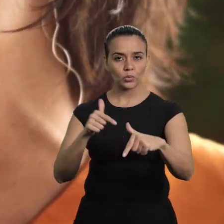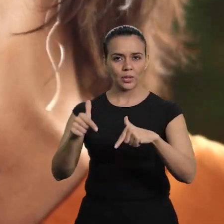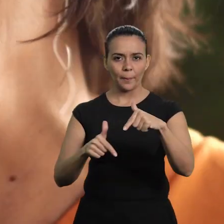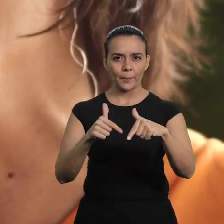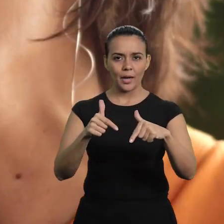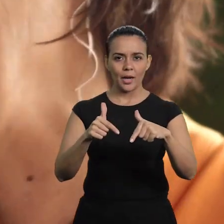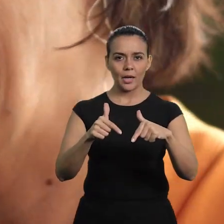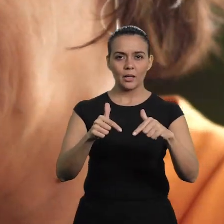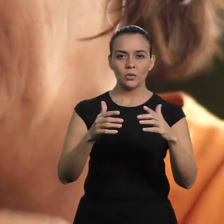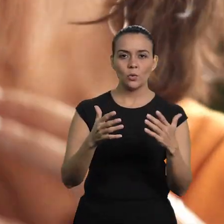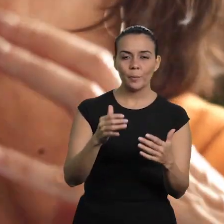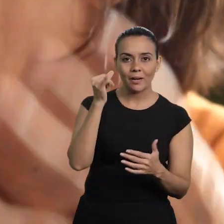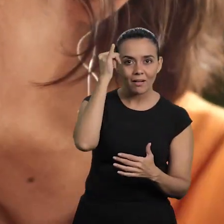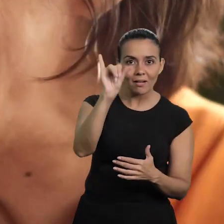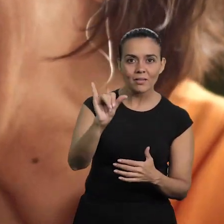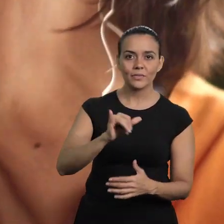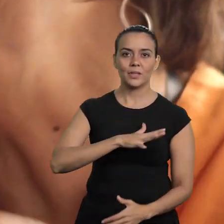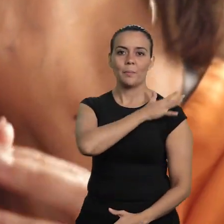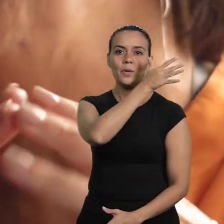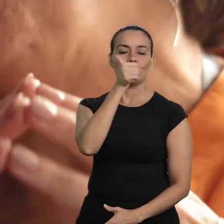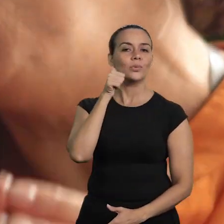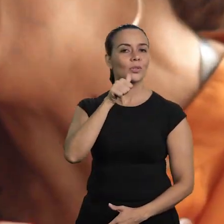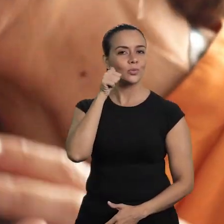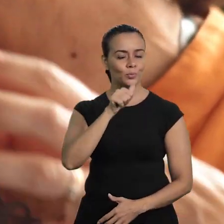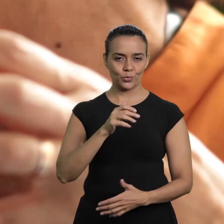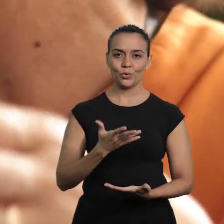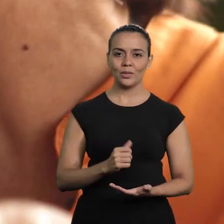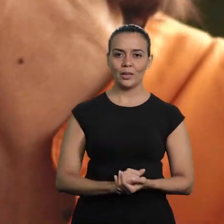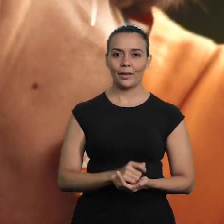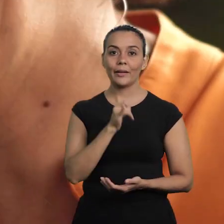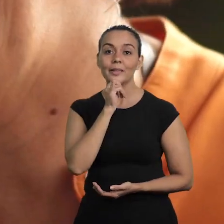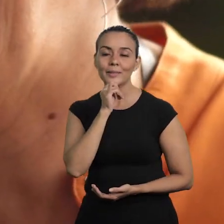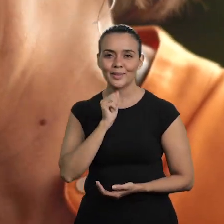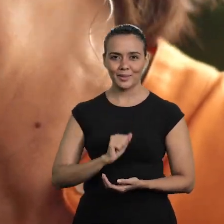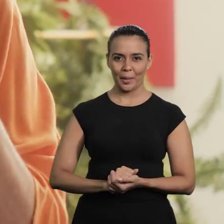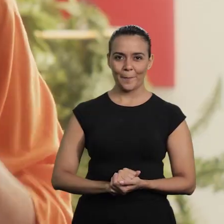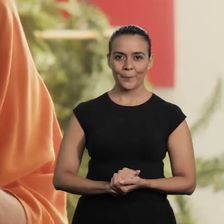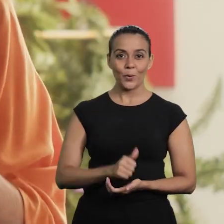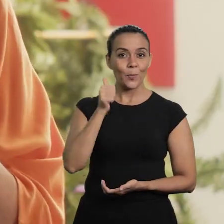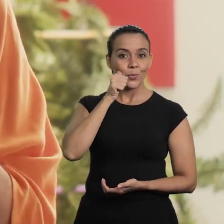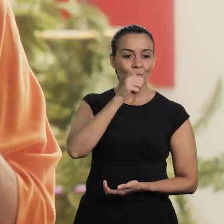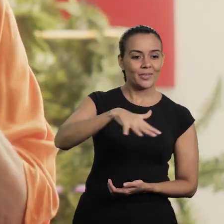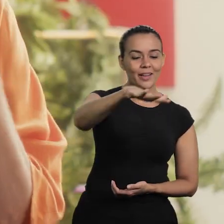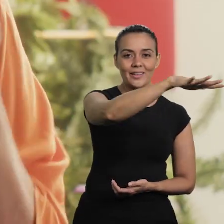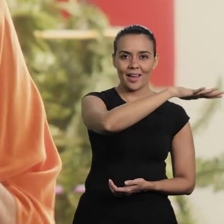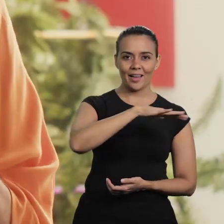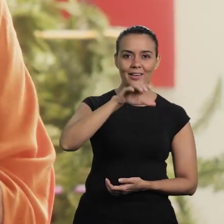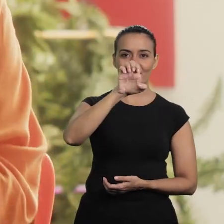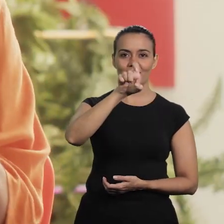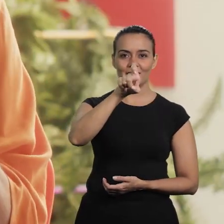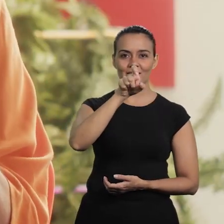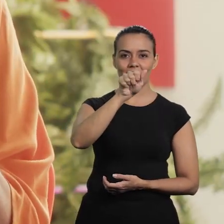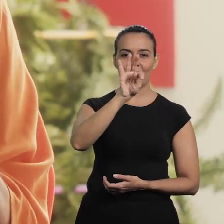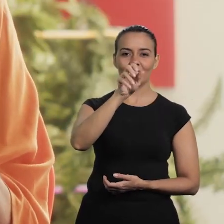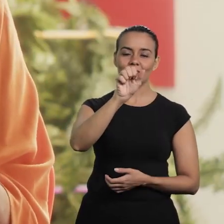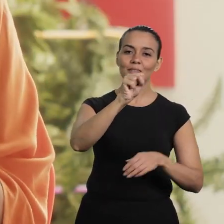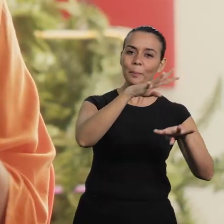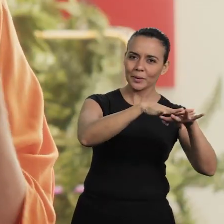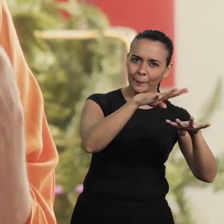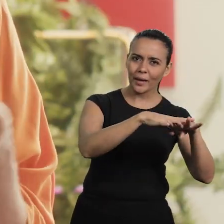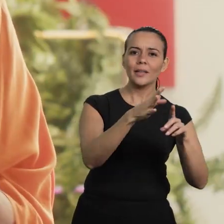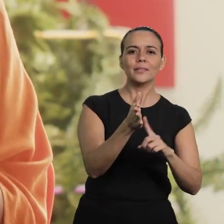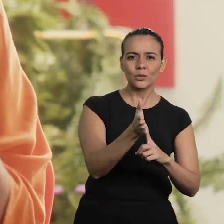esse preconceito a mulheres. Por exemplo, o Elas nas Exatas, olhando para escolas que possam